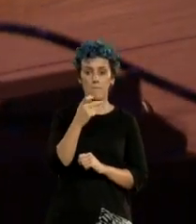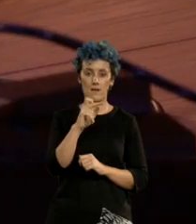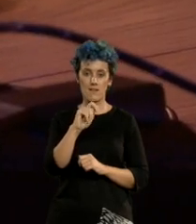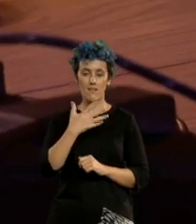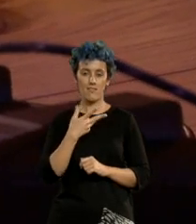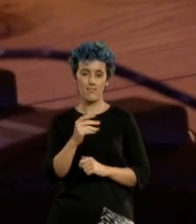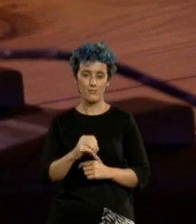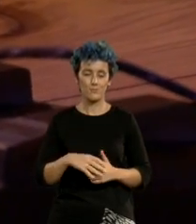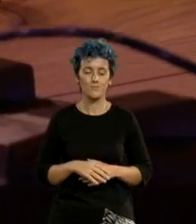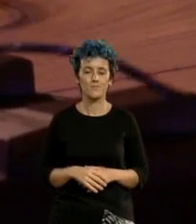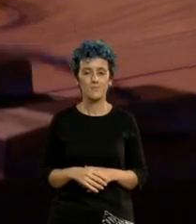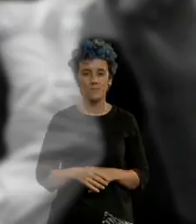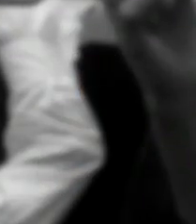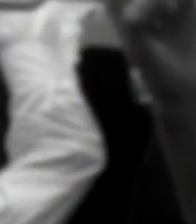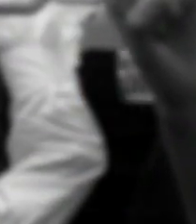Carlos Paredes.